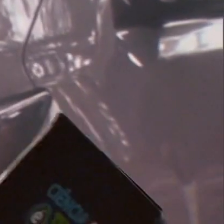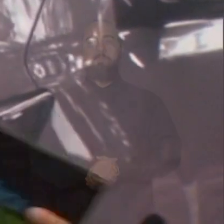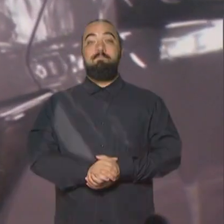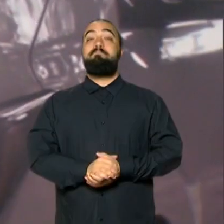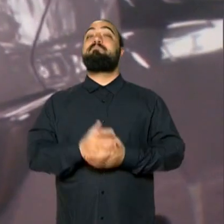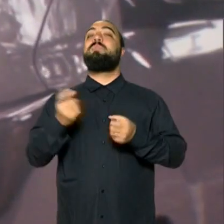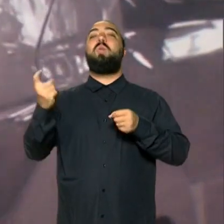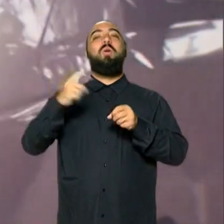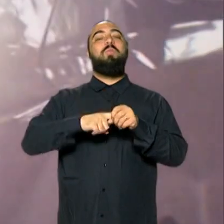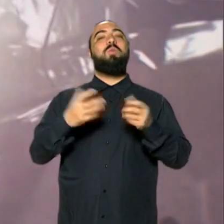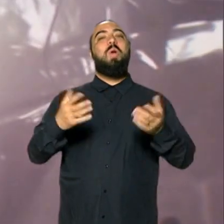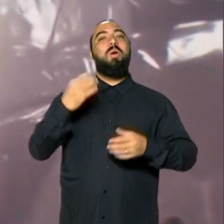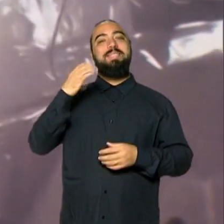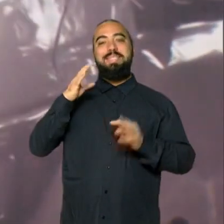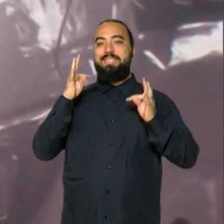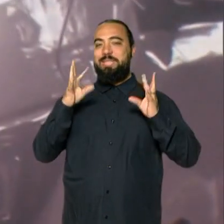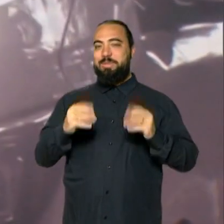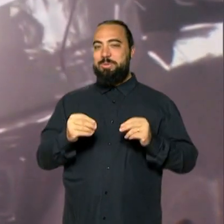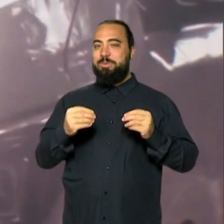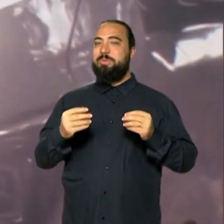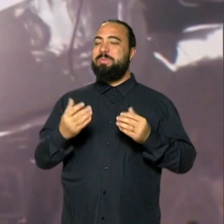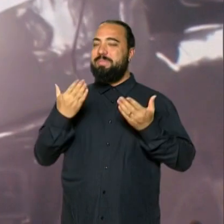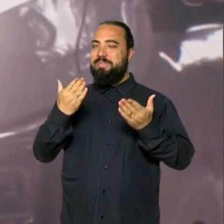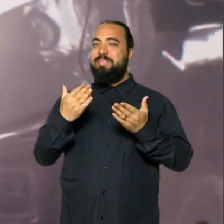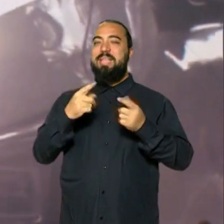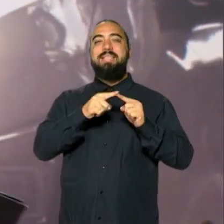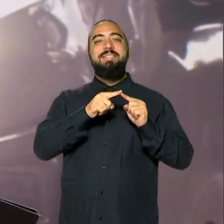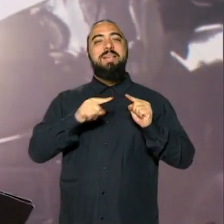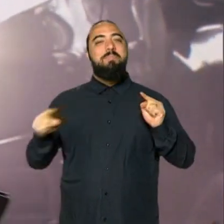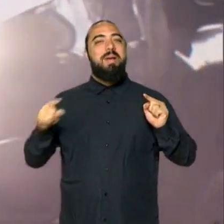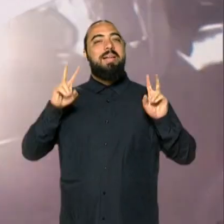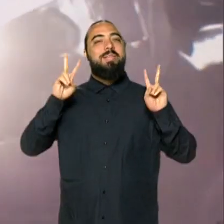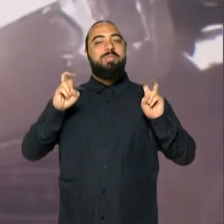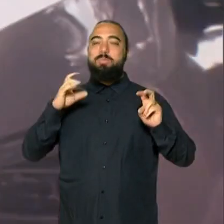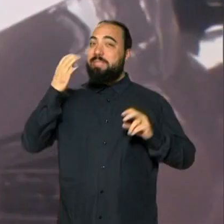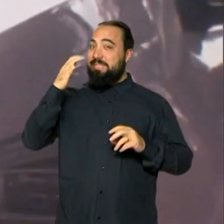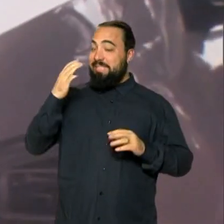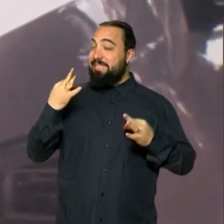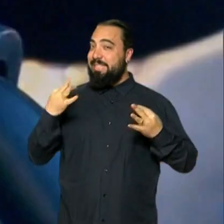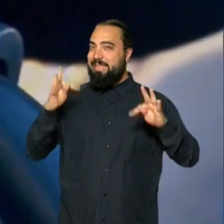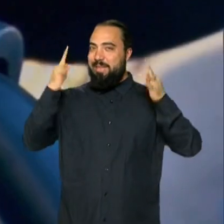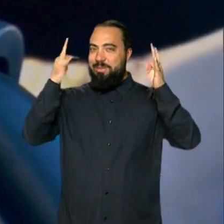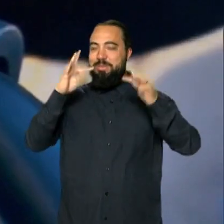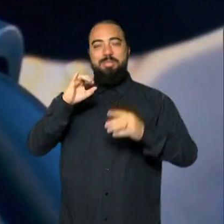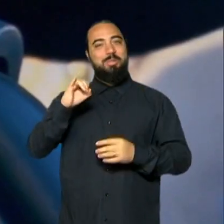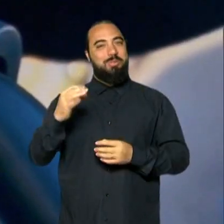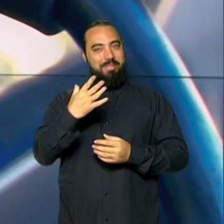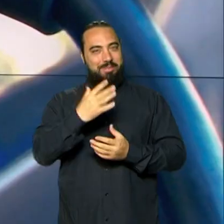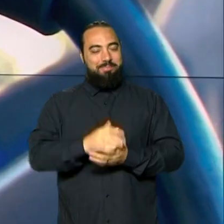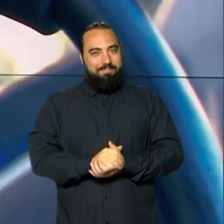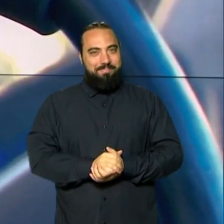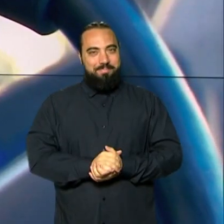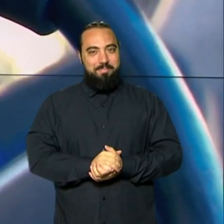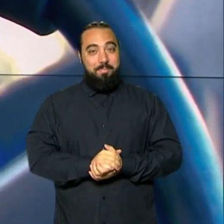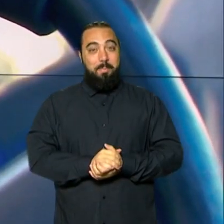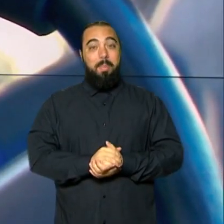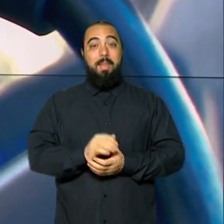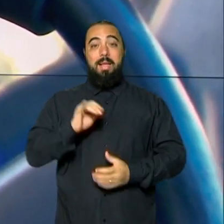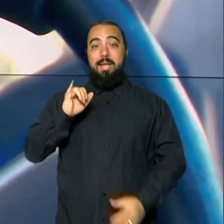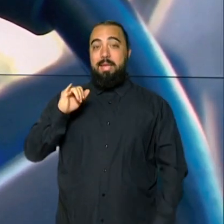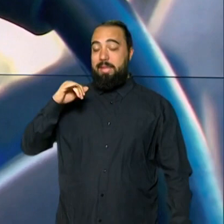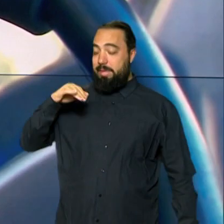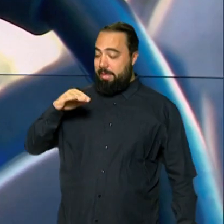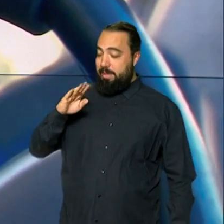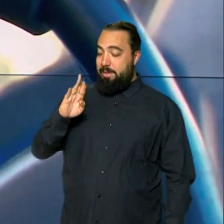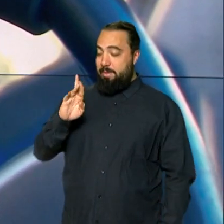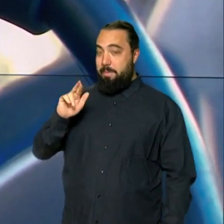Estamos de volta com Ciência Tudo, a sua revista semanal sobre ciência, tecnologia e inovação. A Embrapi,